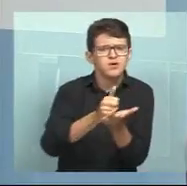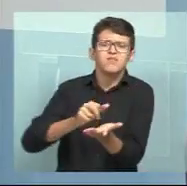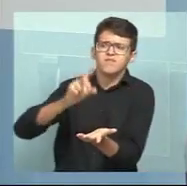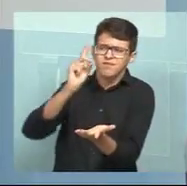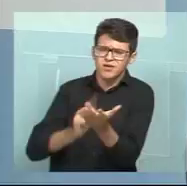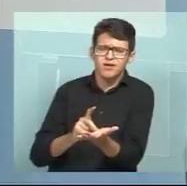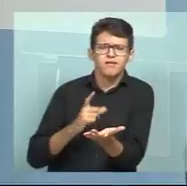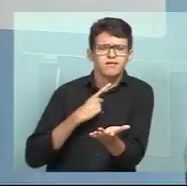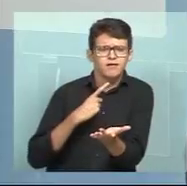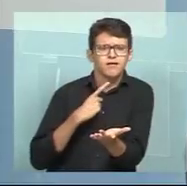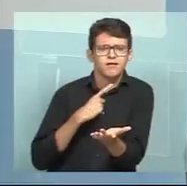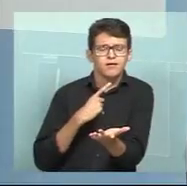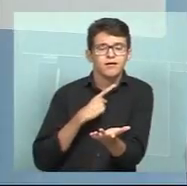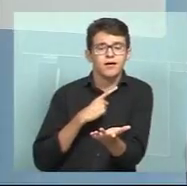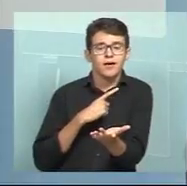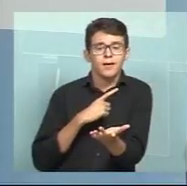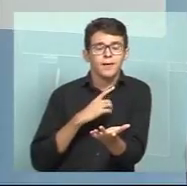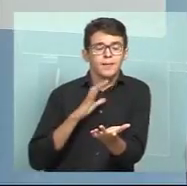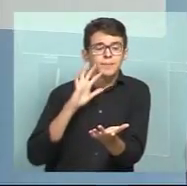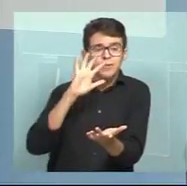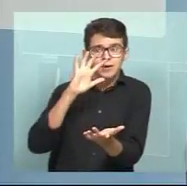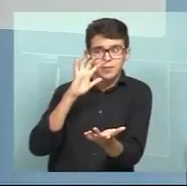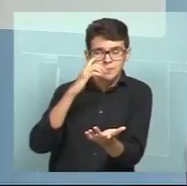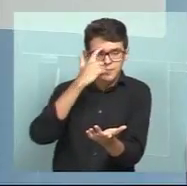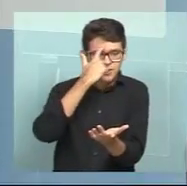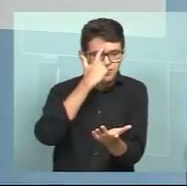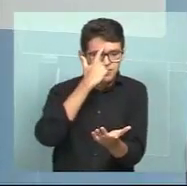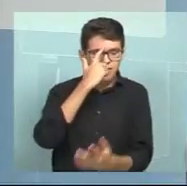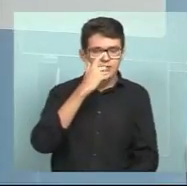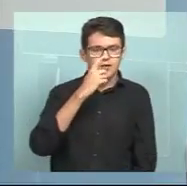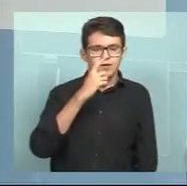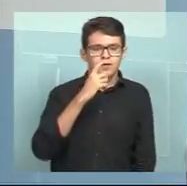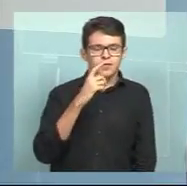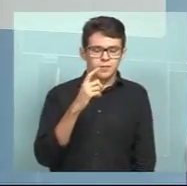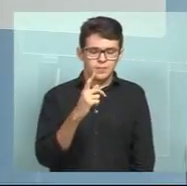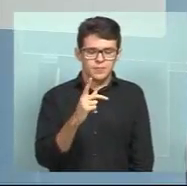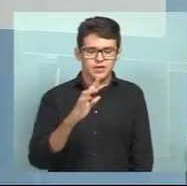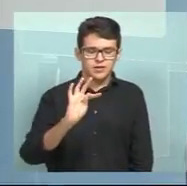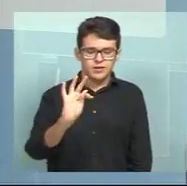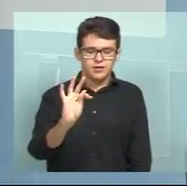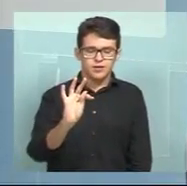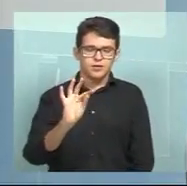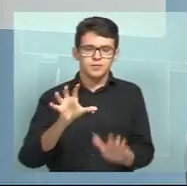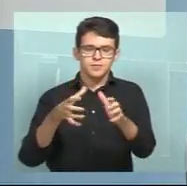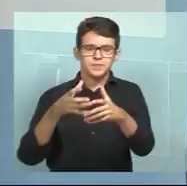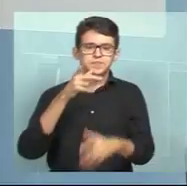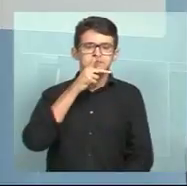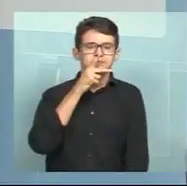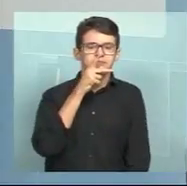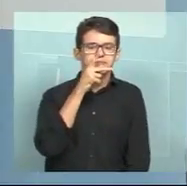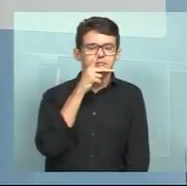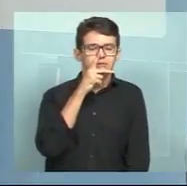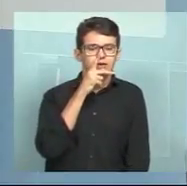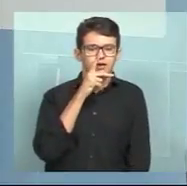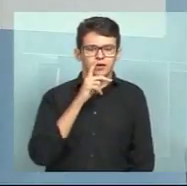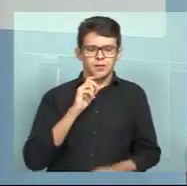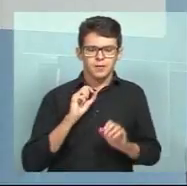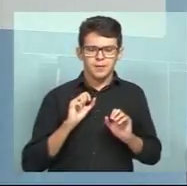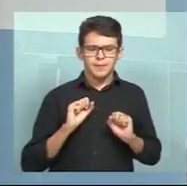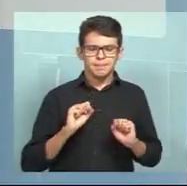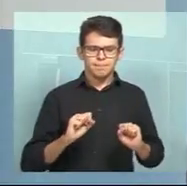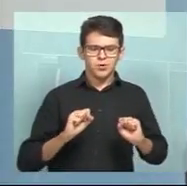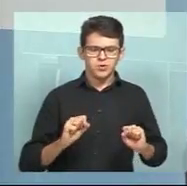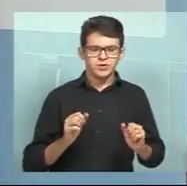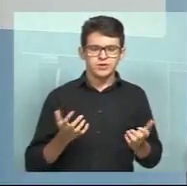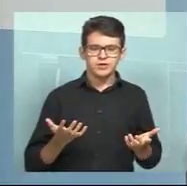fizeram de bom não dá ao PT o direito de querer enganar a